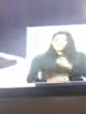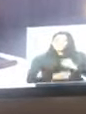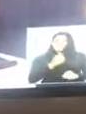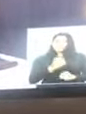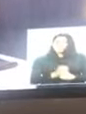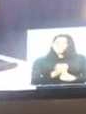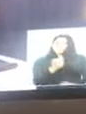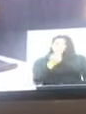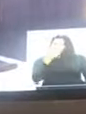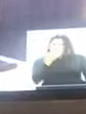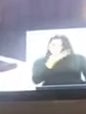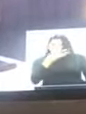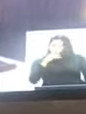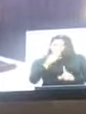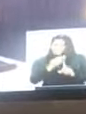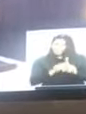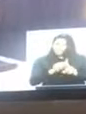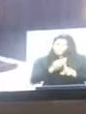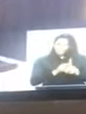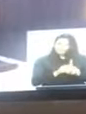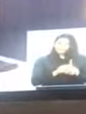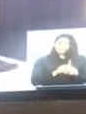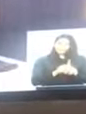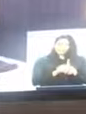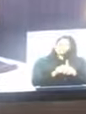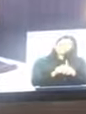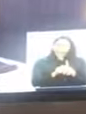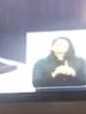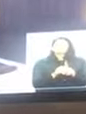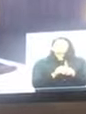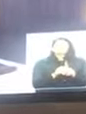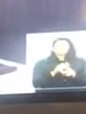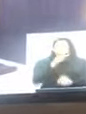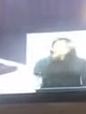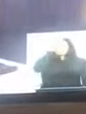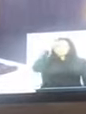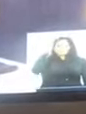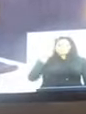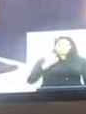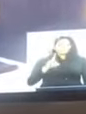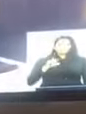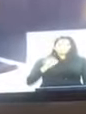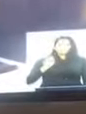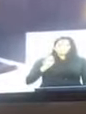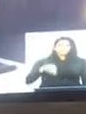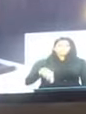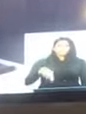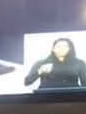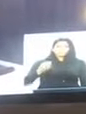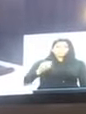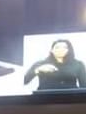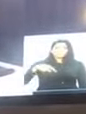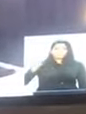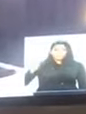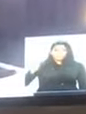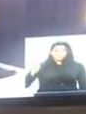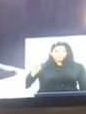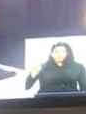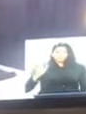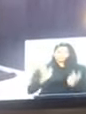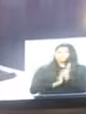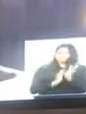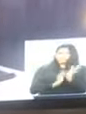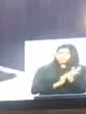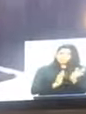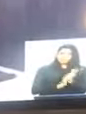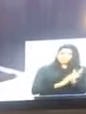quase 4 meses de mandato do prefeito Edson Sá. Parabéns, prefeito Edson Sá.